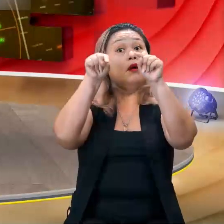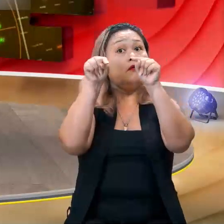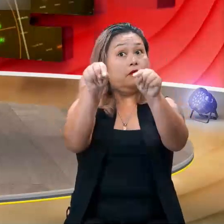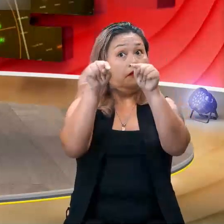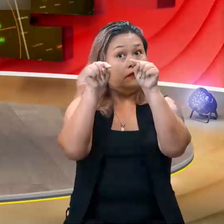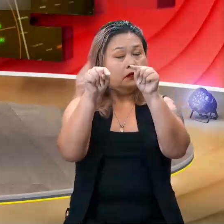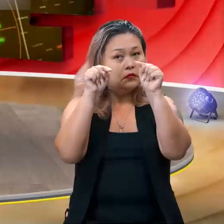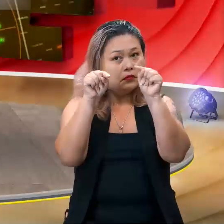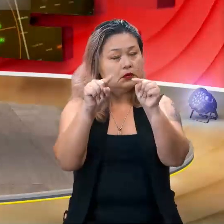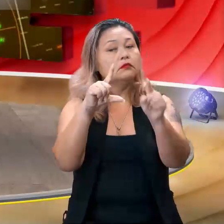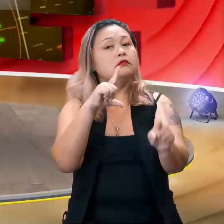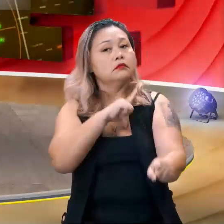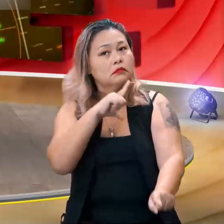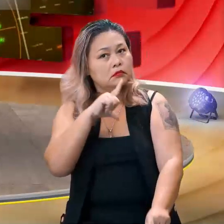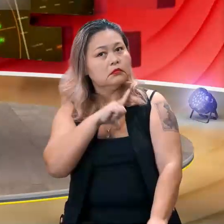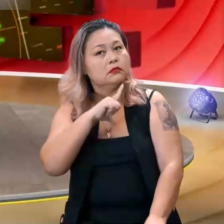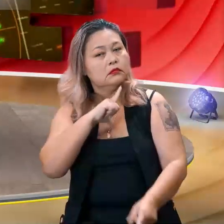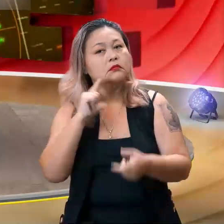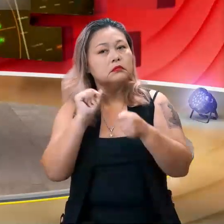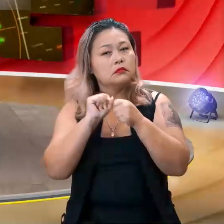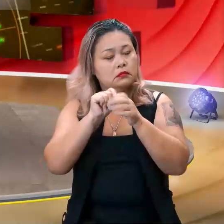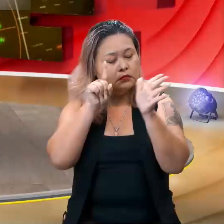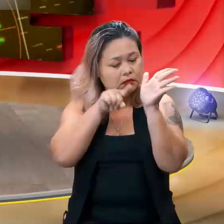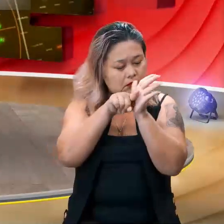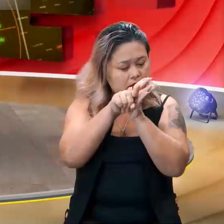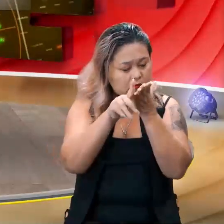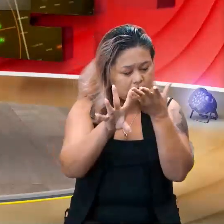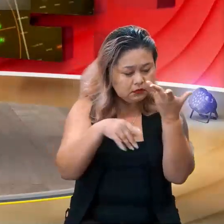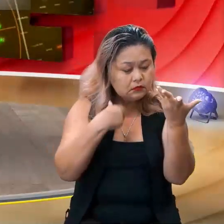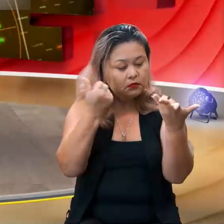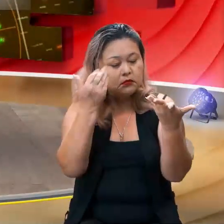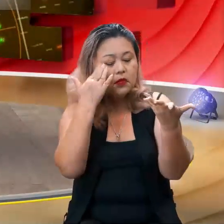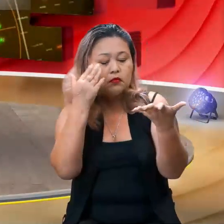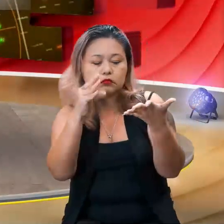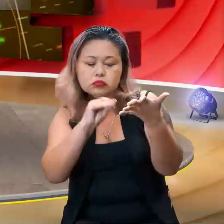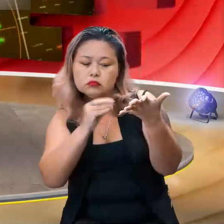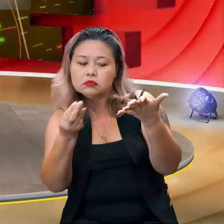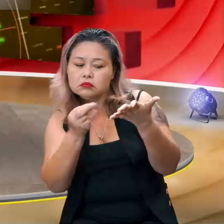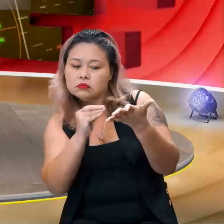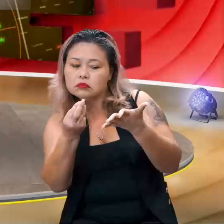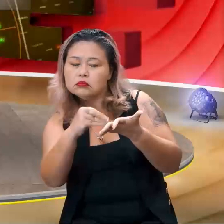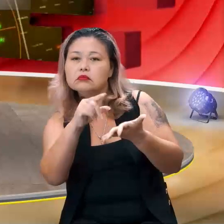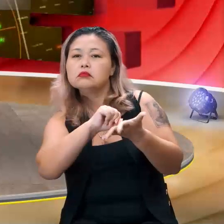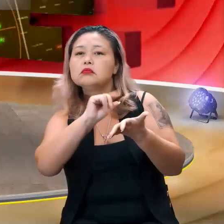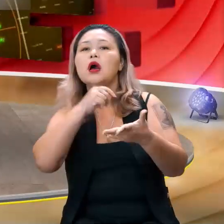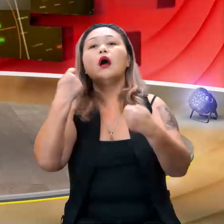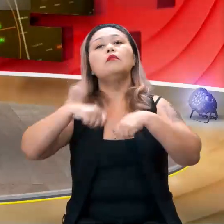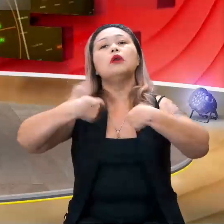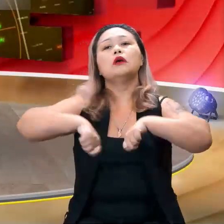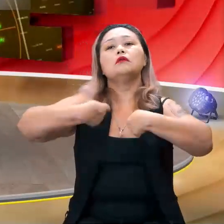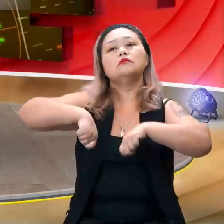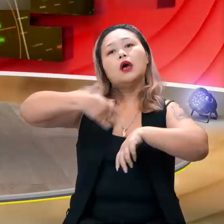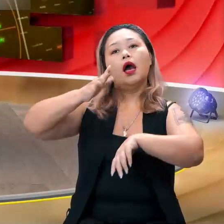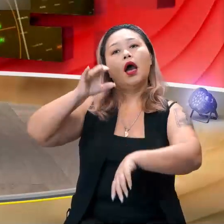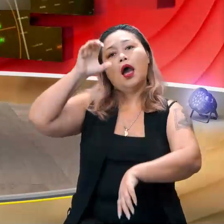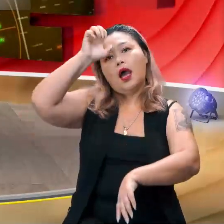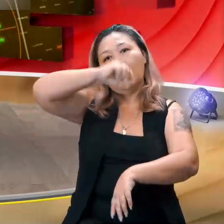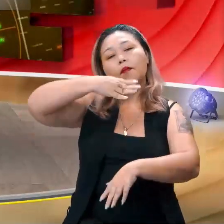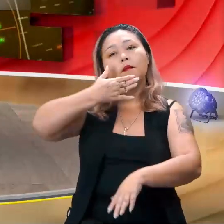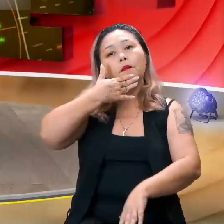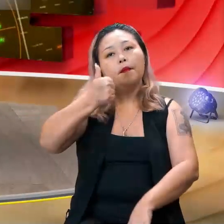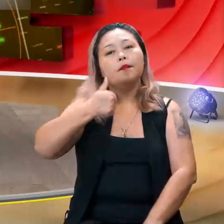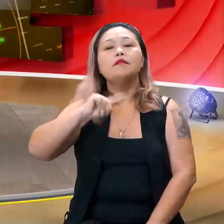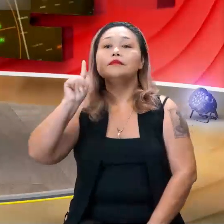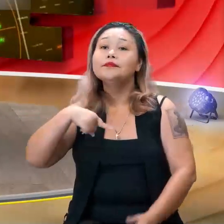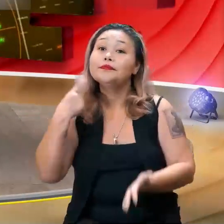fazer essa pesquisa, né? Coletar esses dados e verificar o que você ainda está precisando aprender melhor, certinho? Certo.